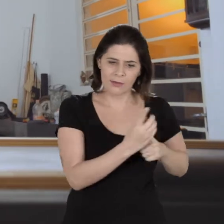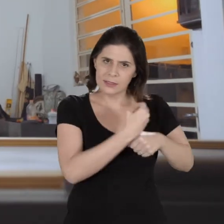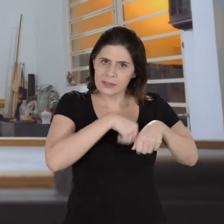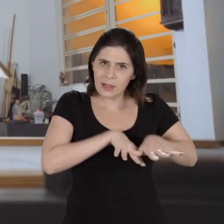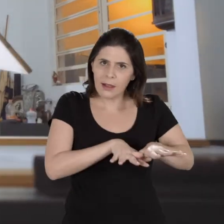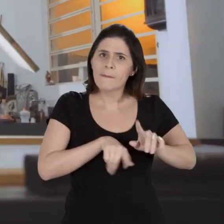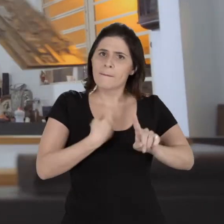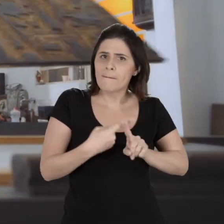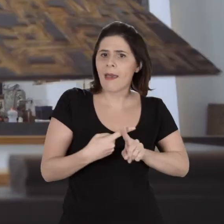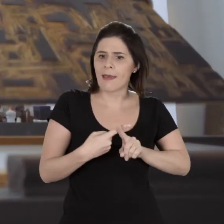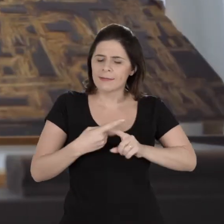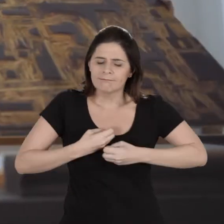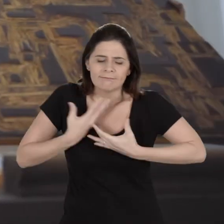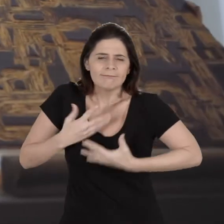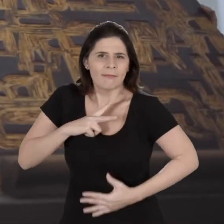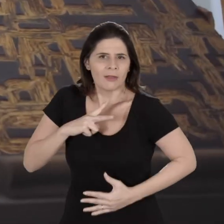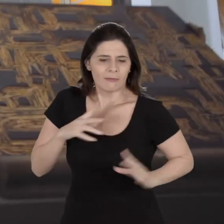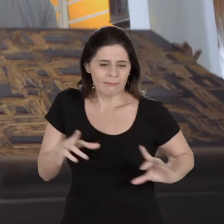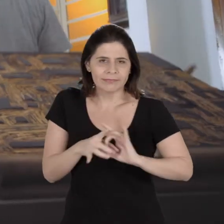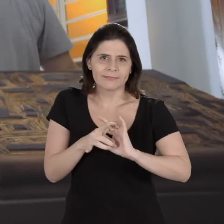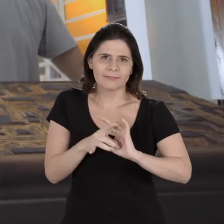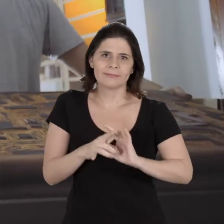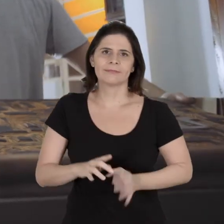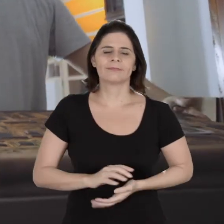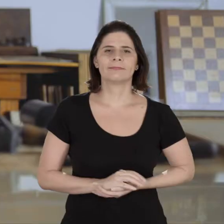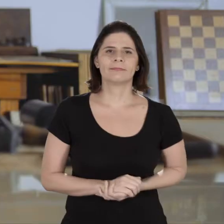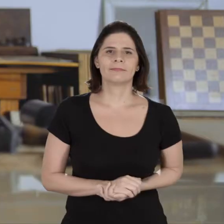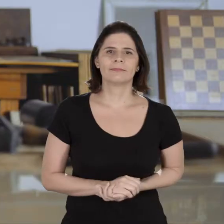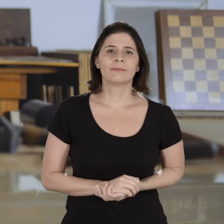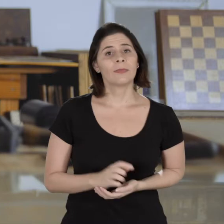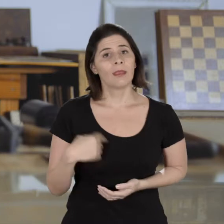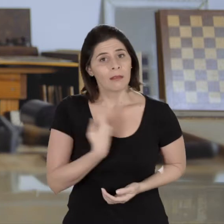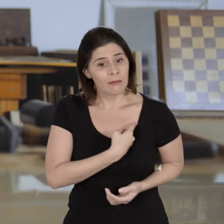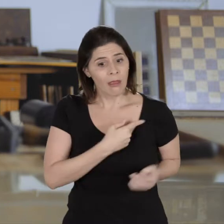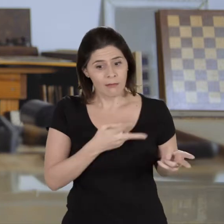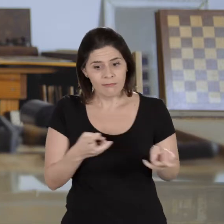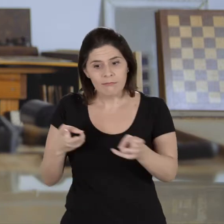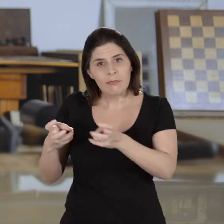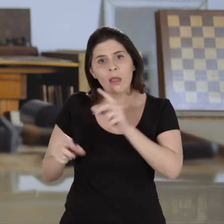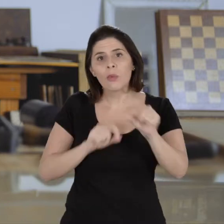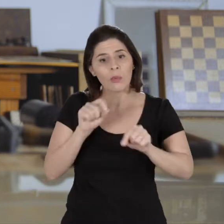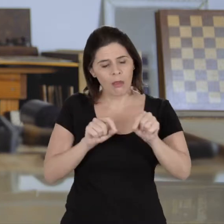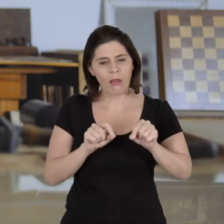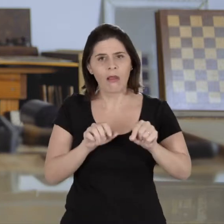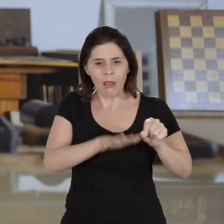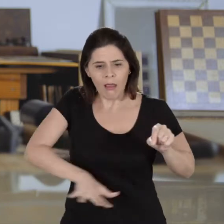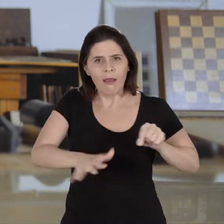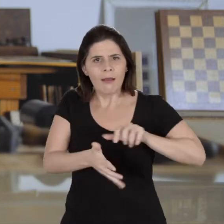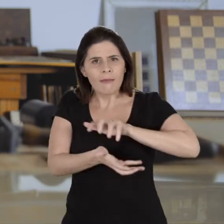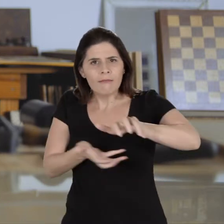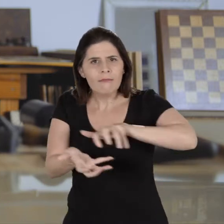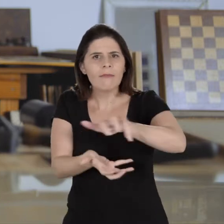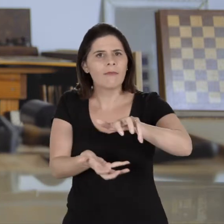designer e também uma expressão mais pessoal minha, né? A gente está observando esse movimento incrível que são